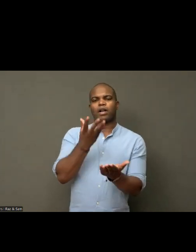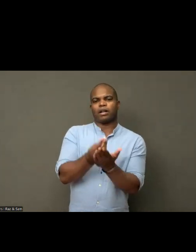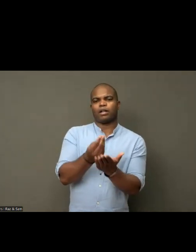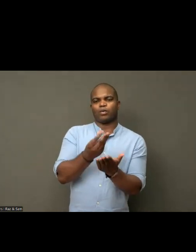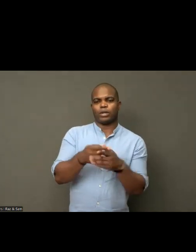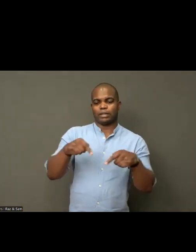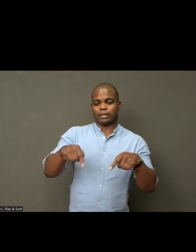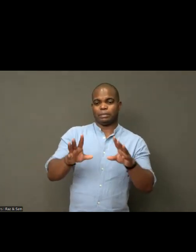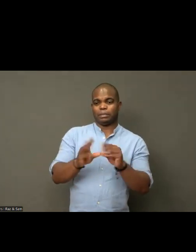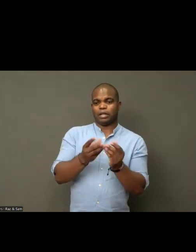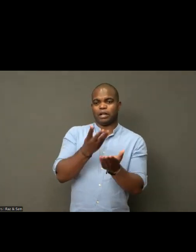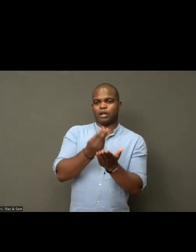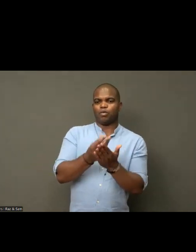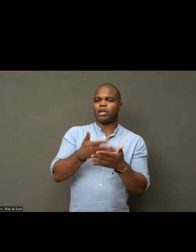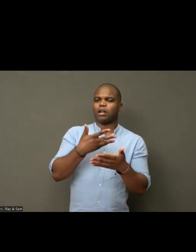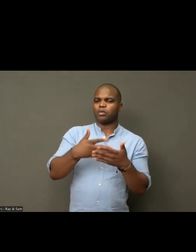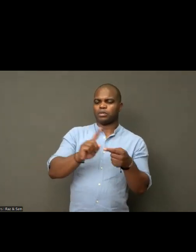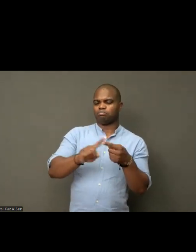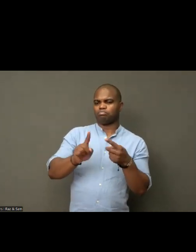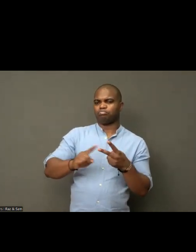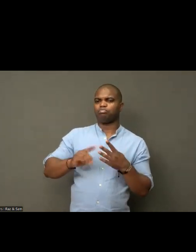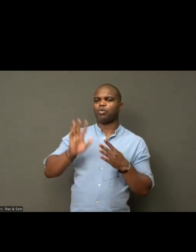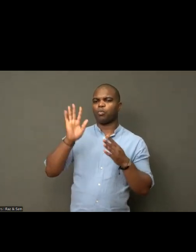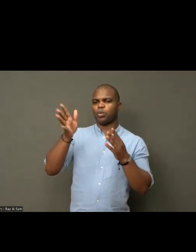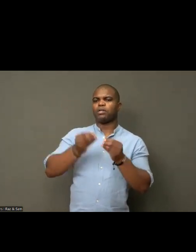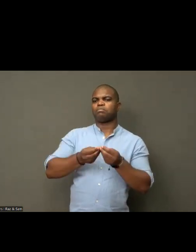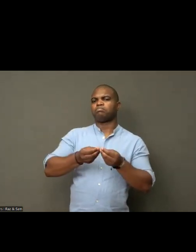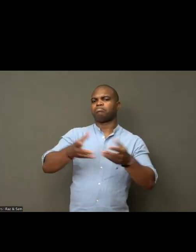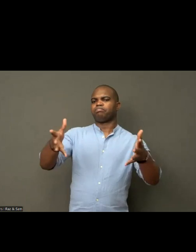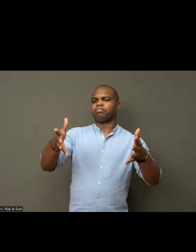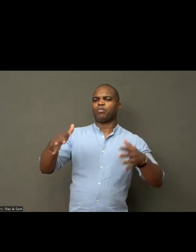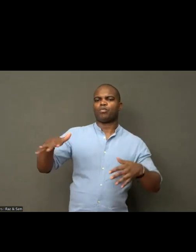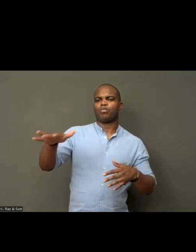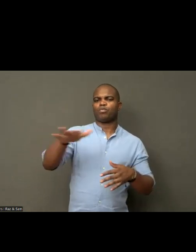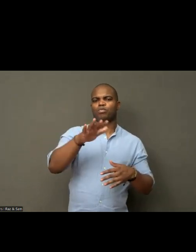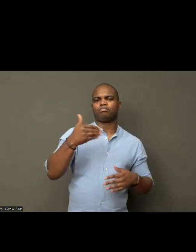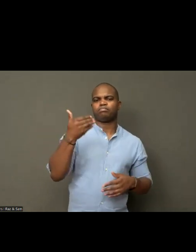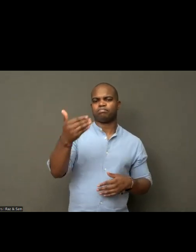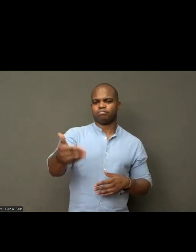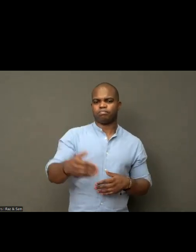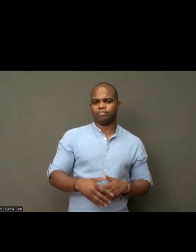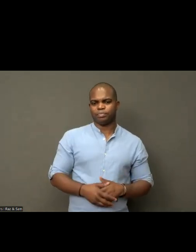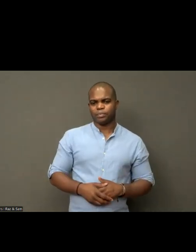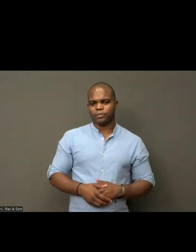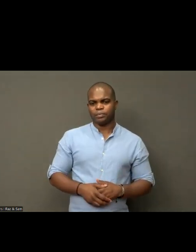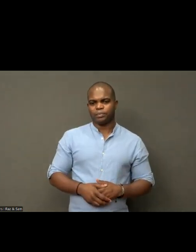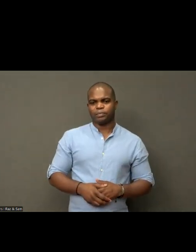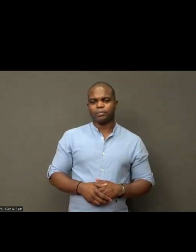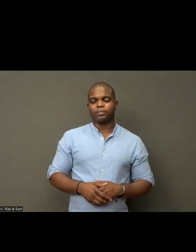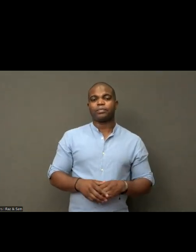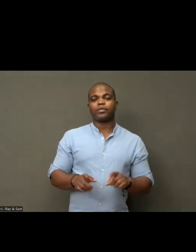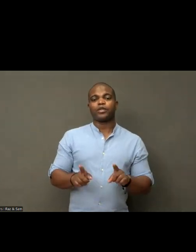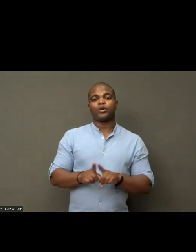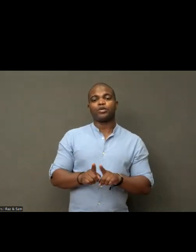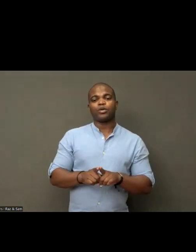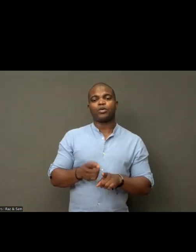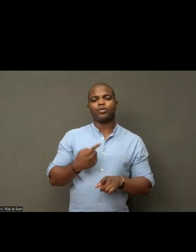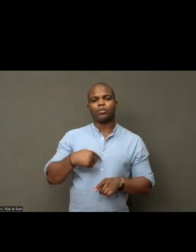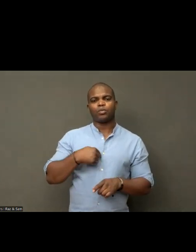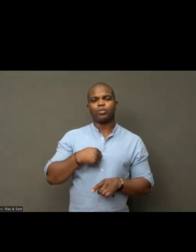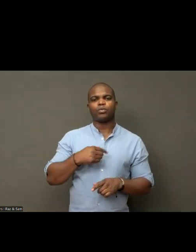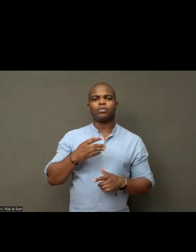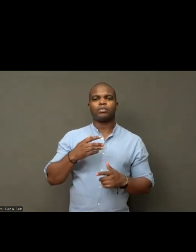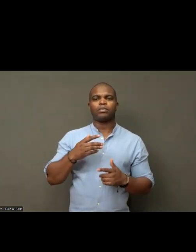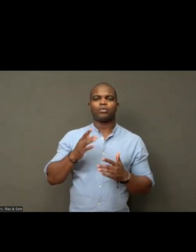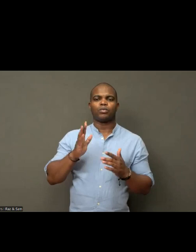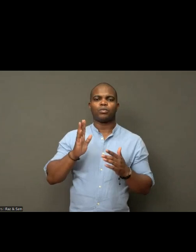Espanhol, português, francês, e vocês poderão ter acesso aos links através do links que colocaremos no